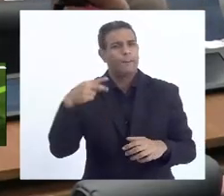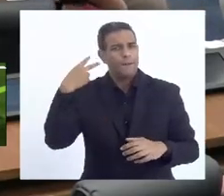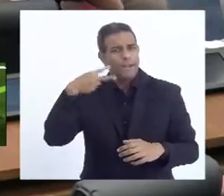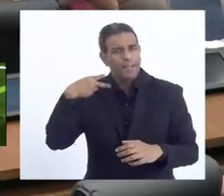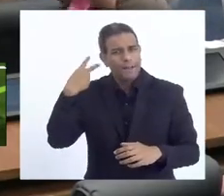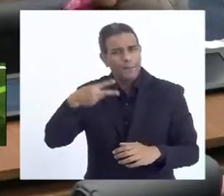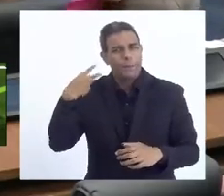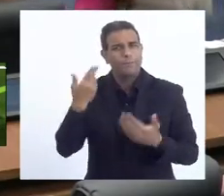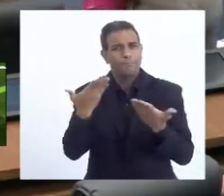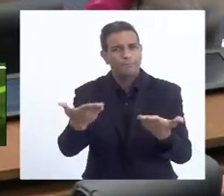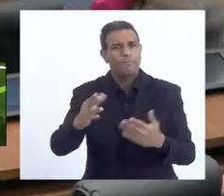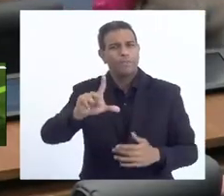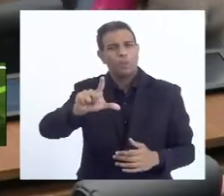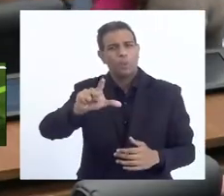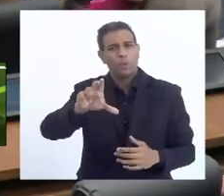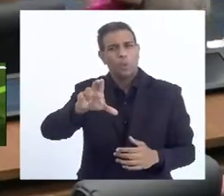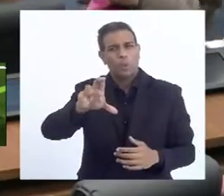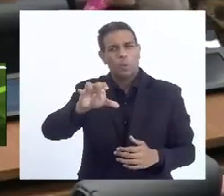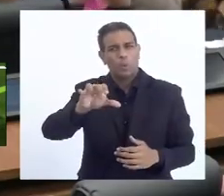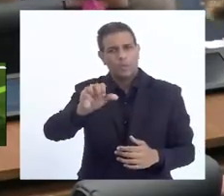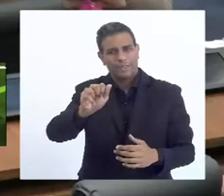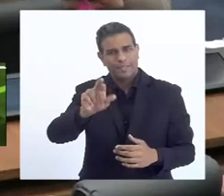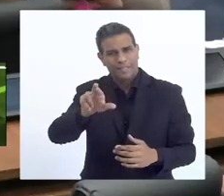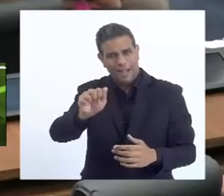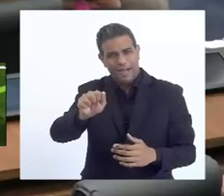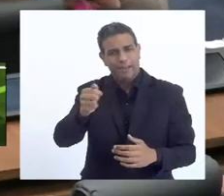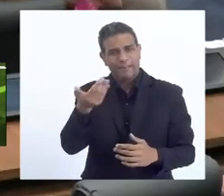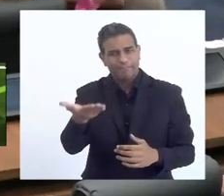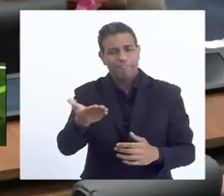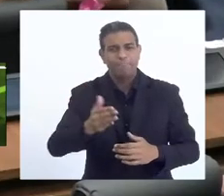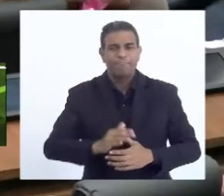vereadora Luciara Amil.